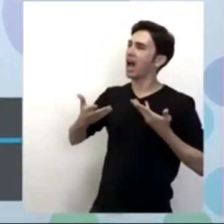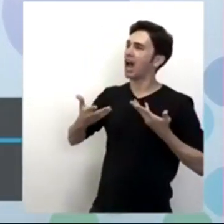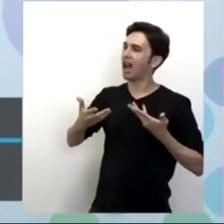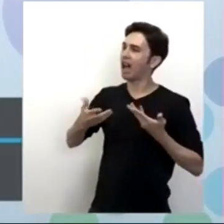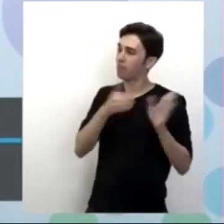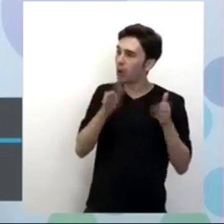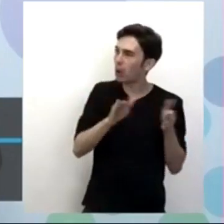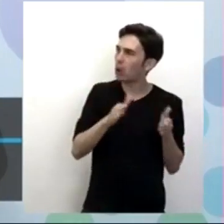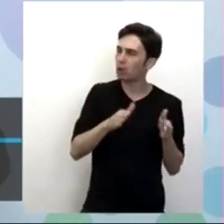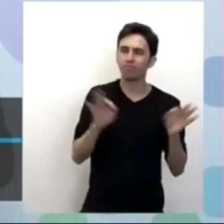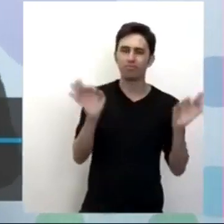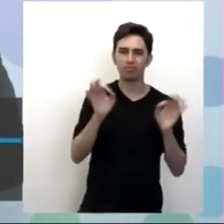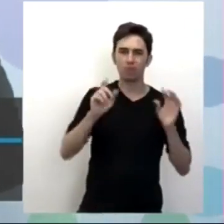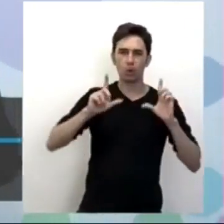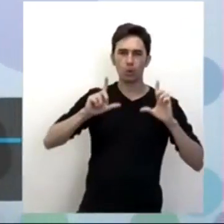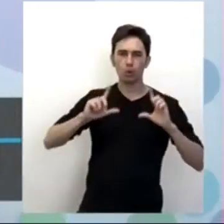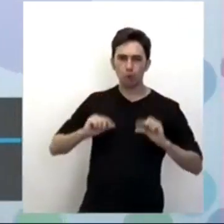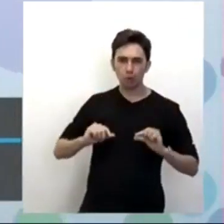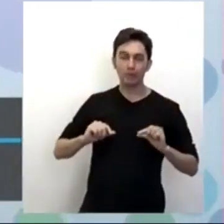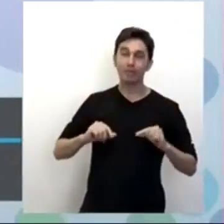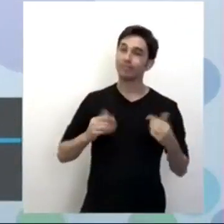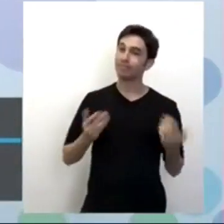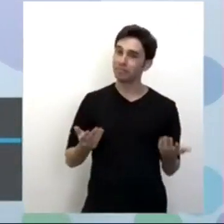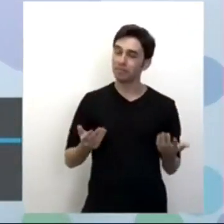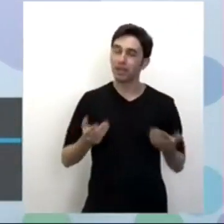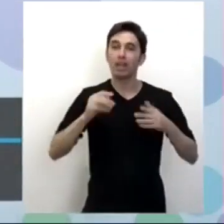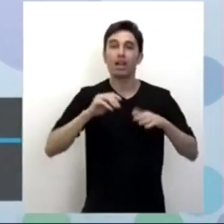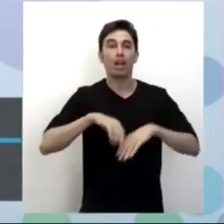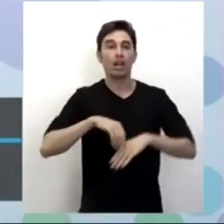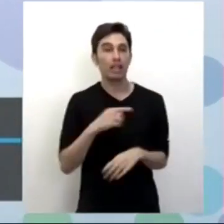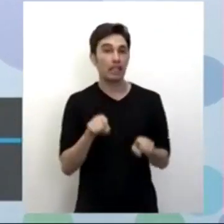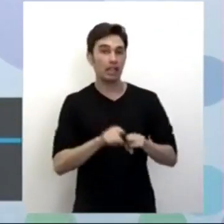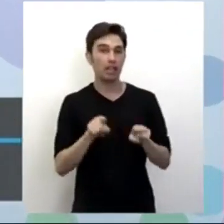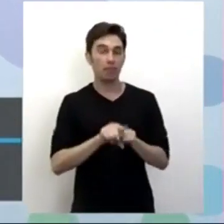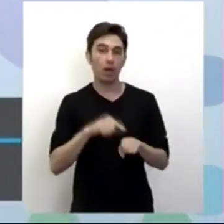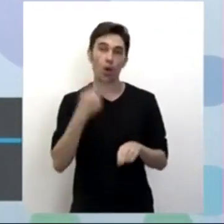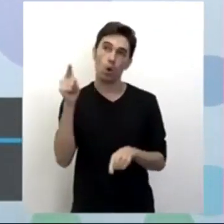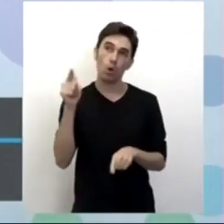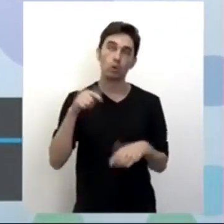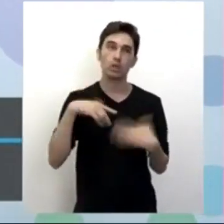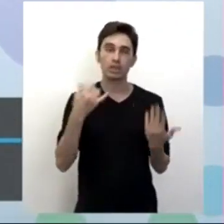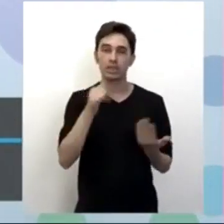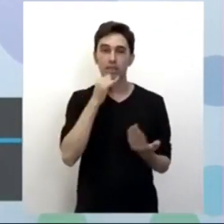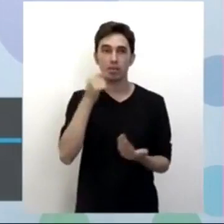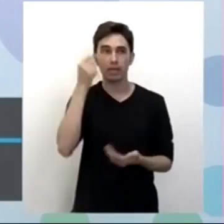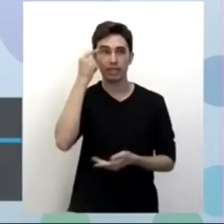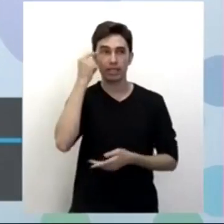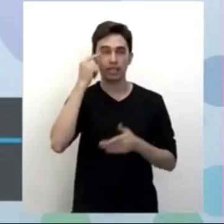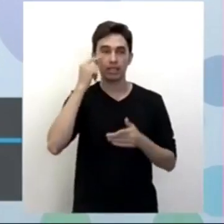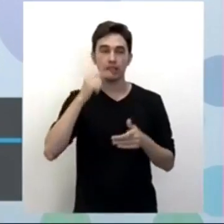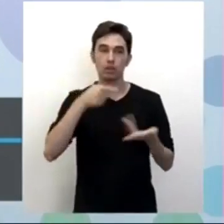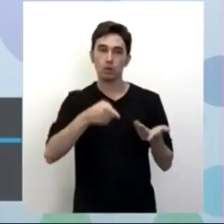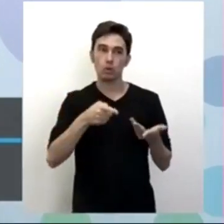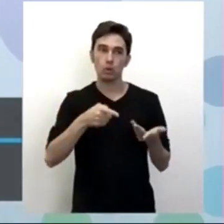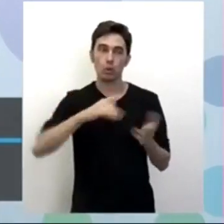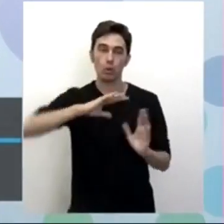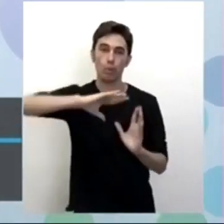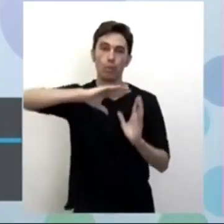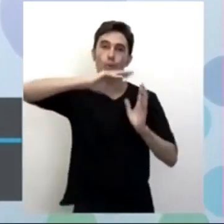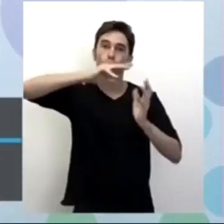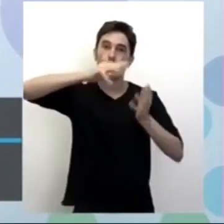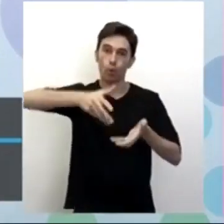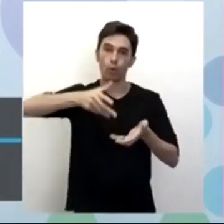curiosa. E, por último, num cenário mercadológico global, né, onde